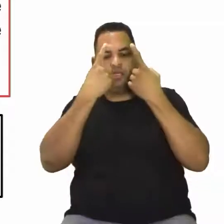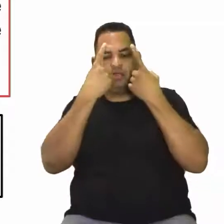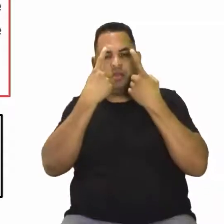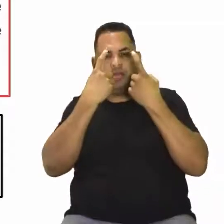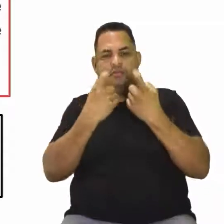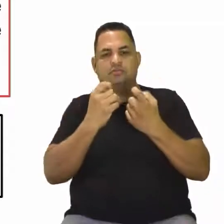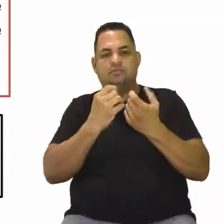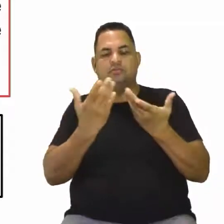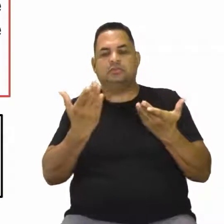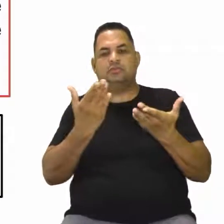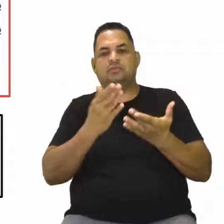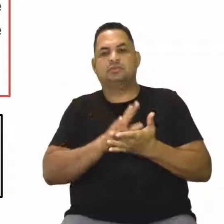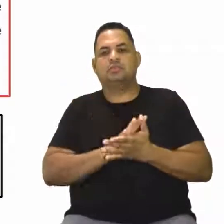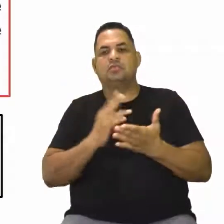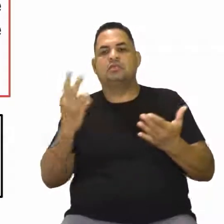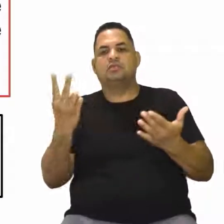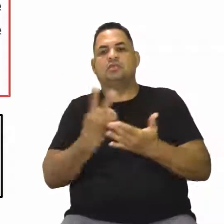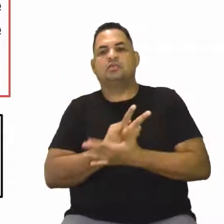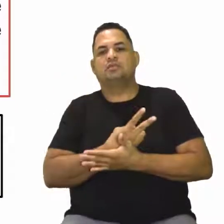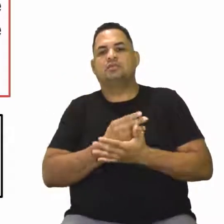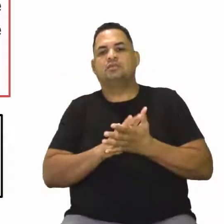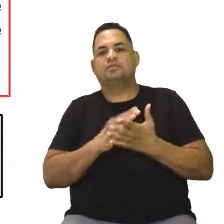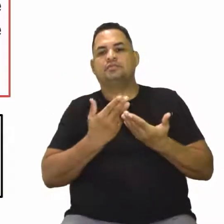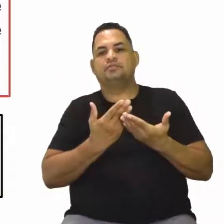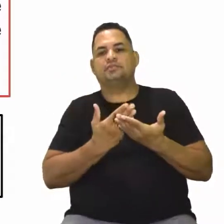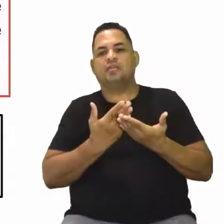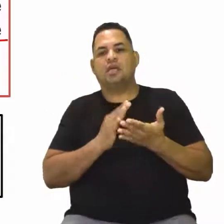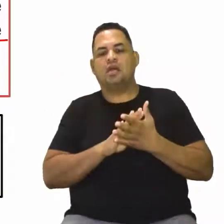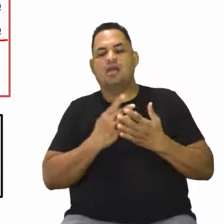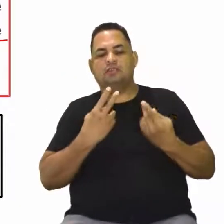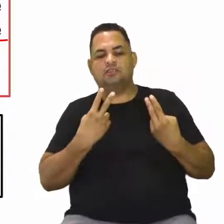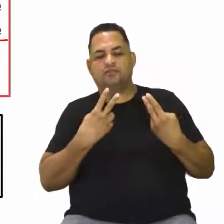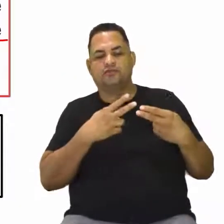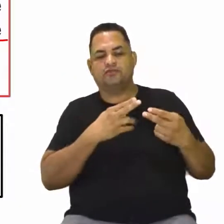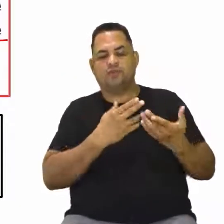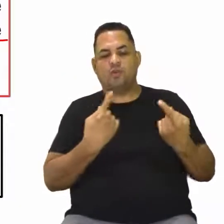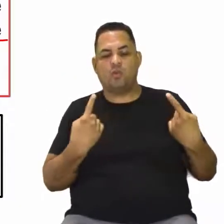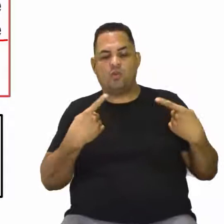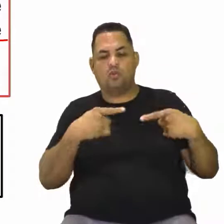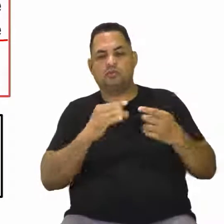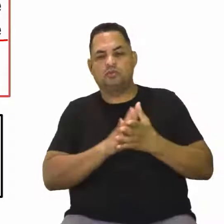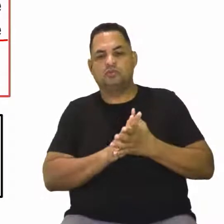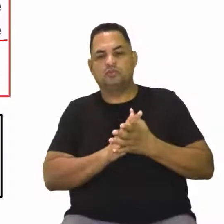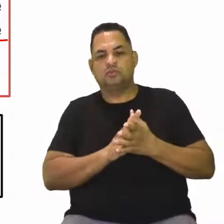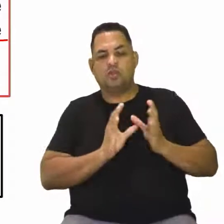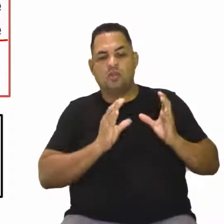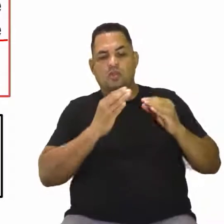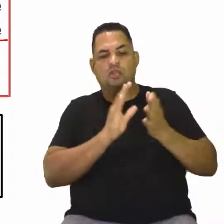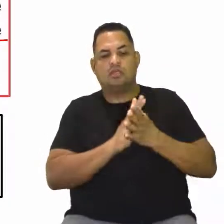armado, aconteceu entre as forças da metrópolis e as tropas de libertação nacional.